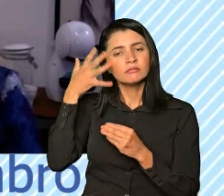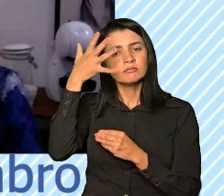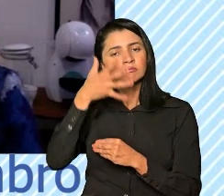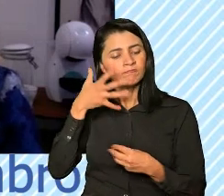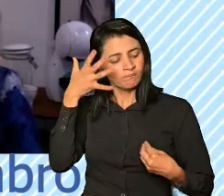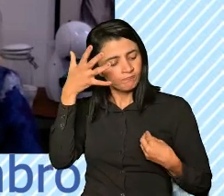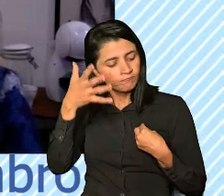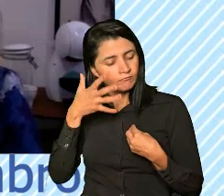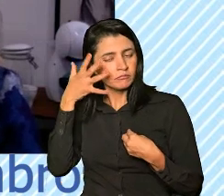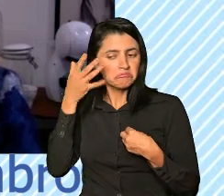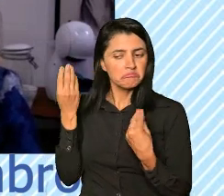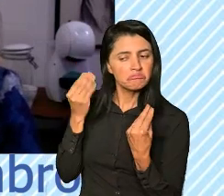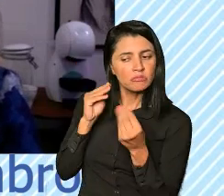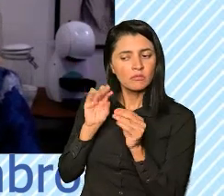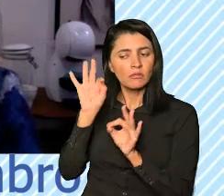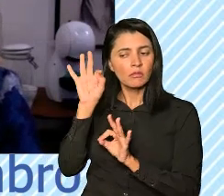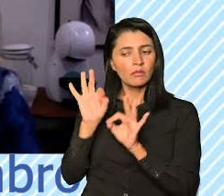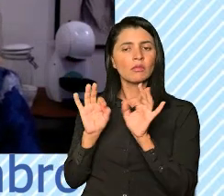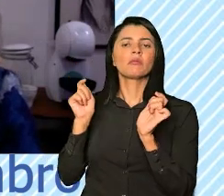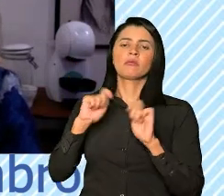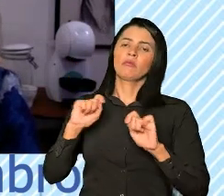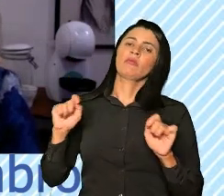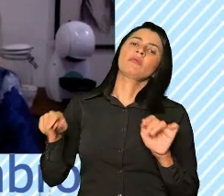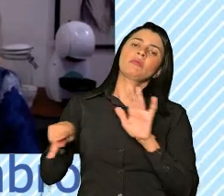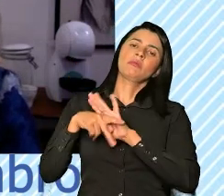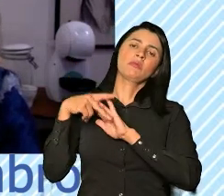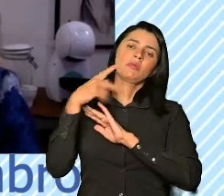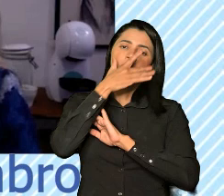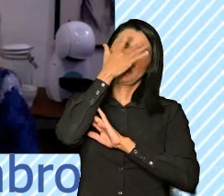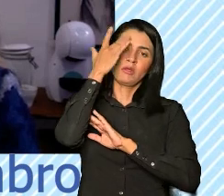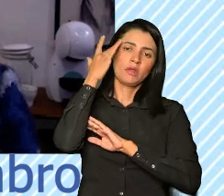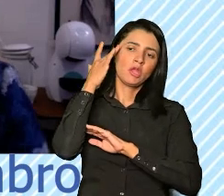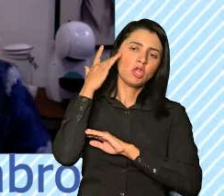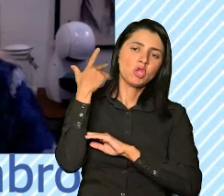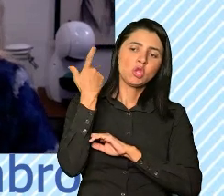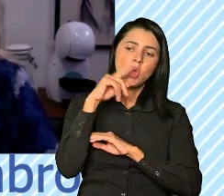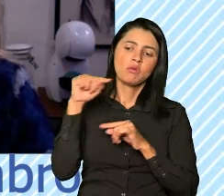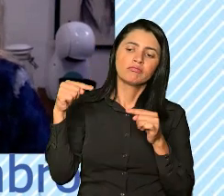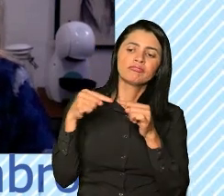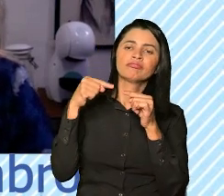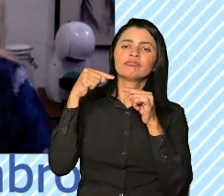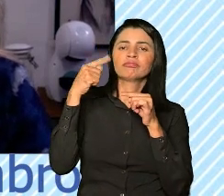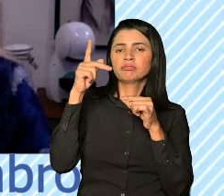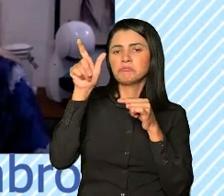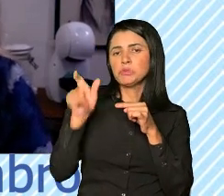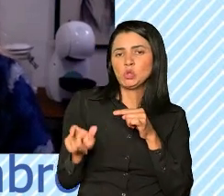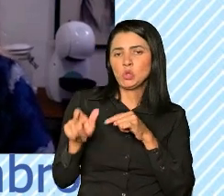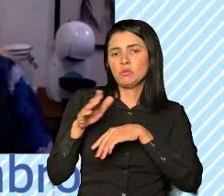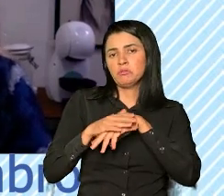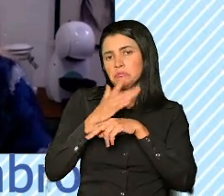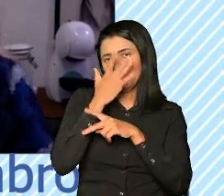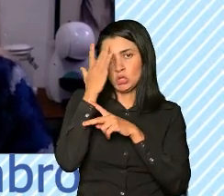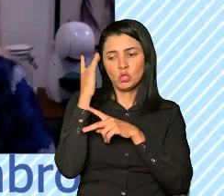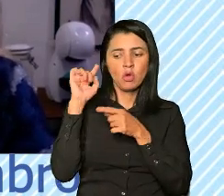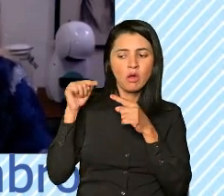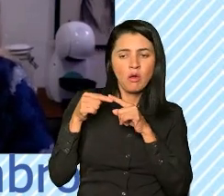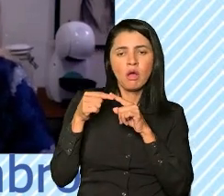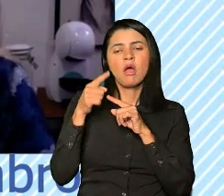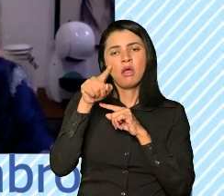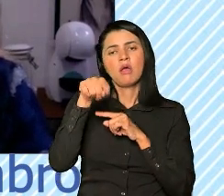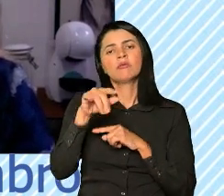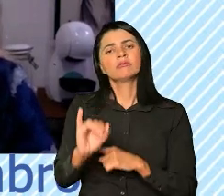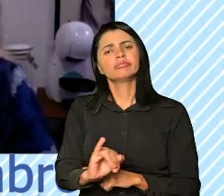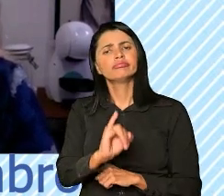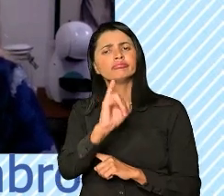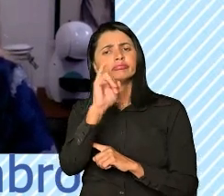vívido, moldável e apropriável por alguém, né? Por algum ator, por algum agente. Então, é importante que a gente